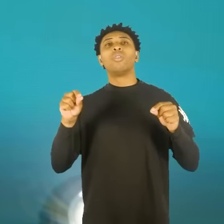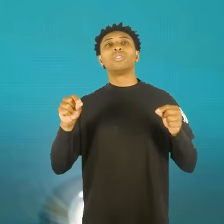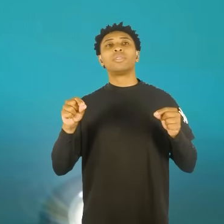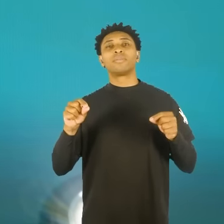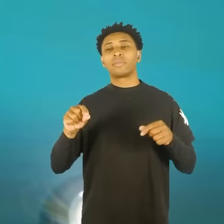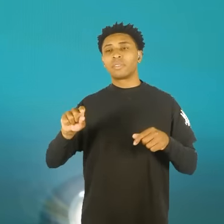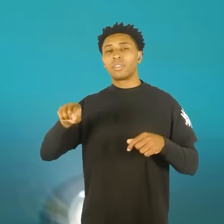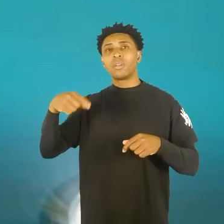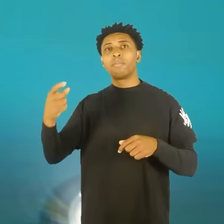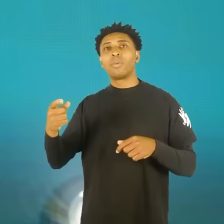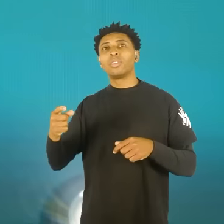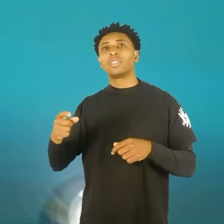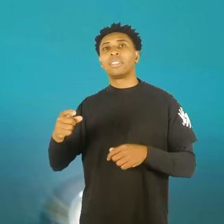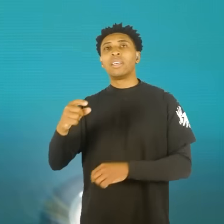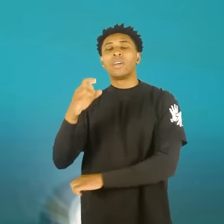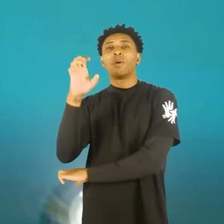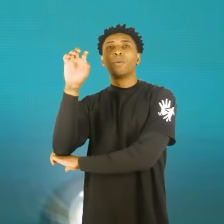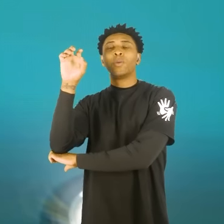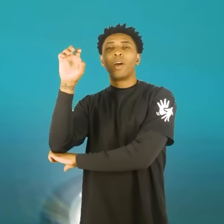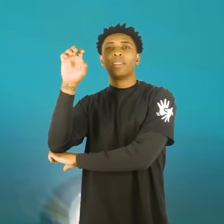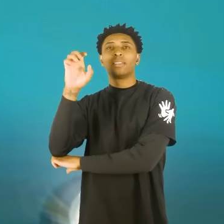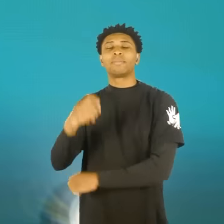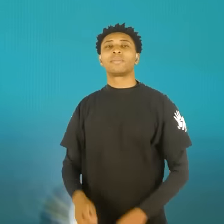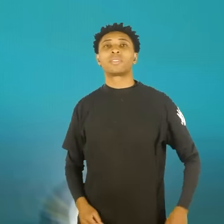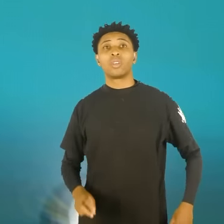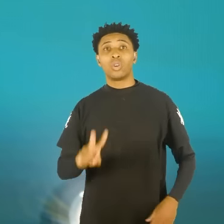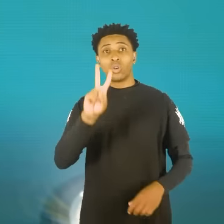E aí, existe o nascimento de dois filhos.